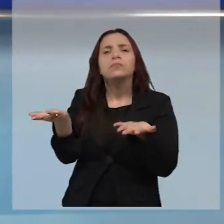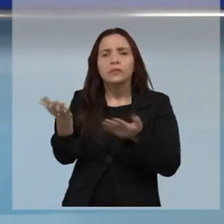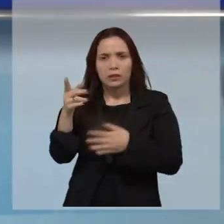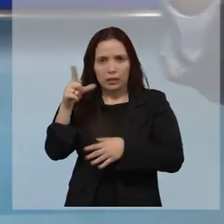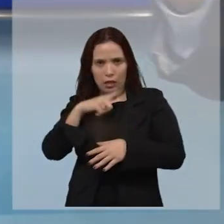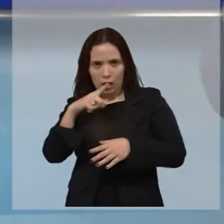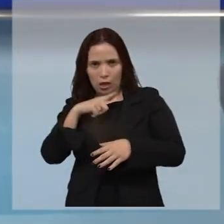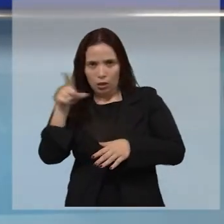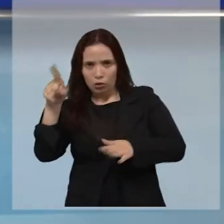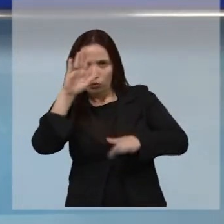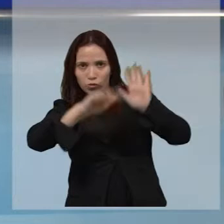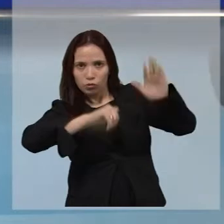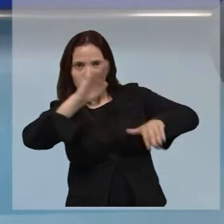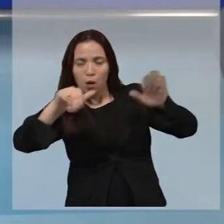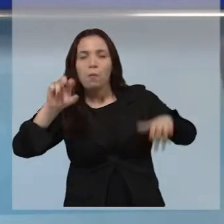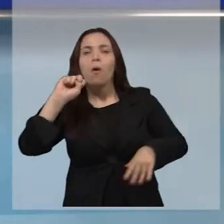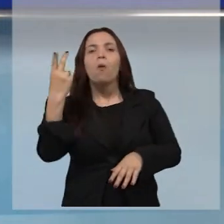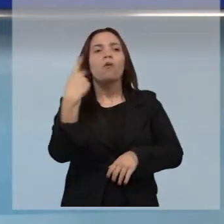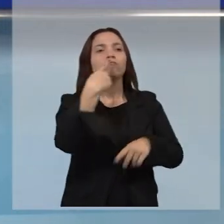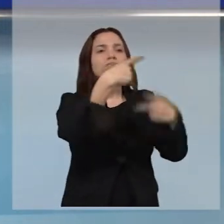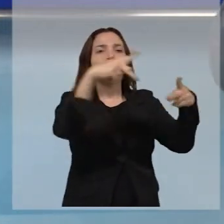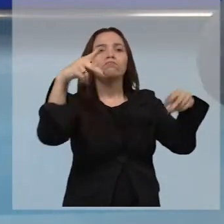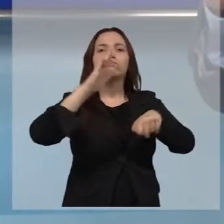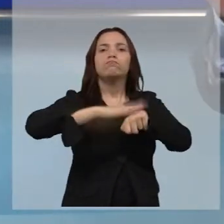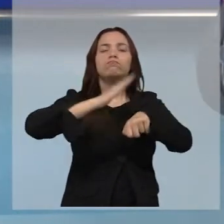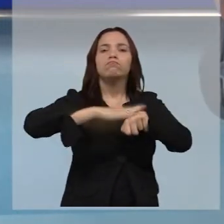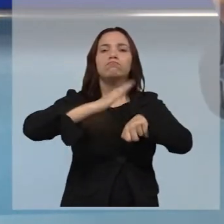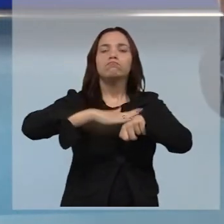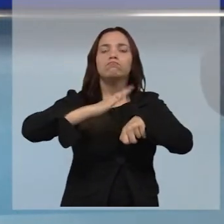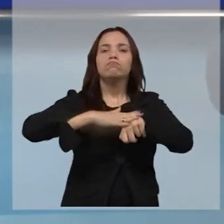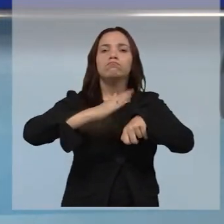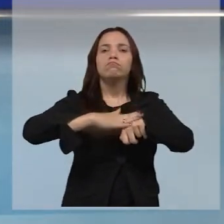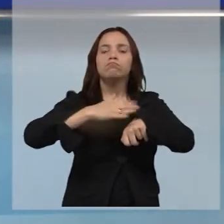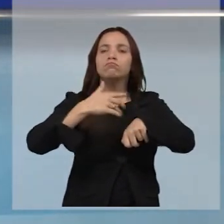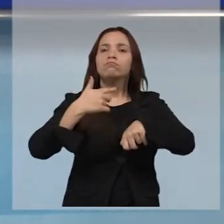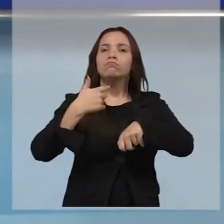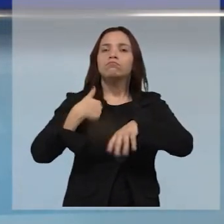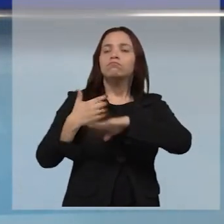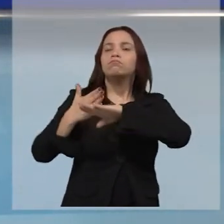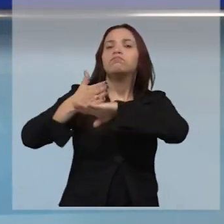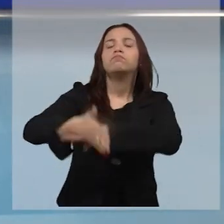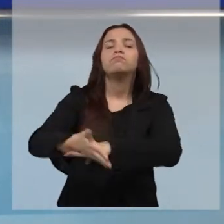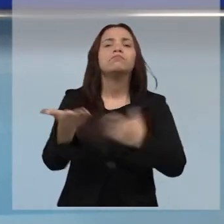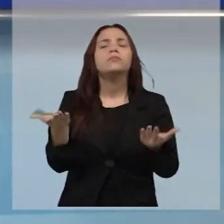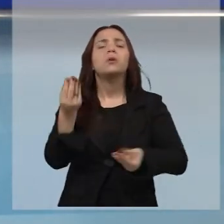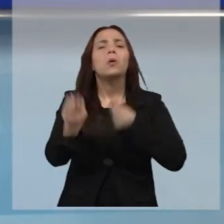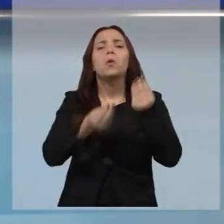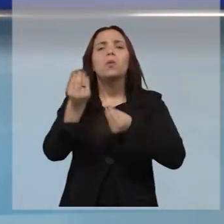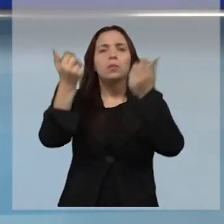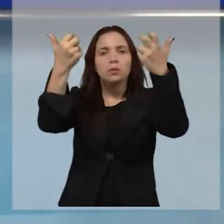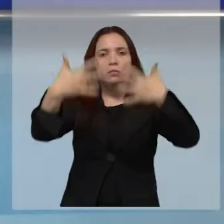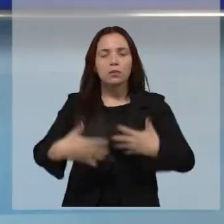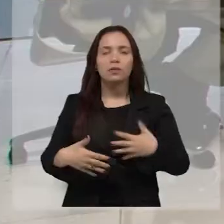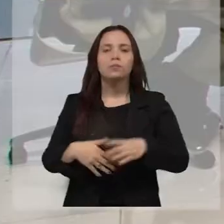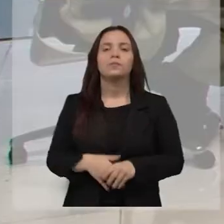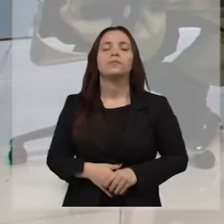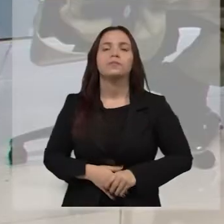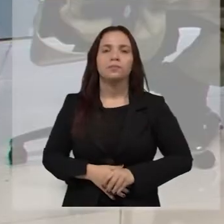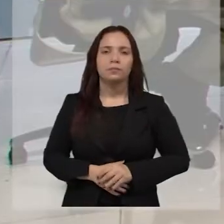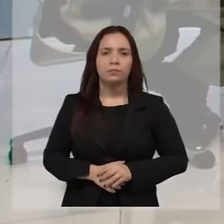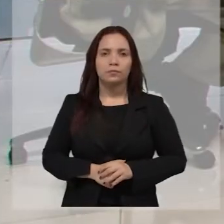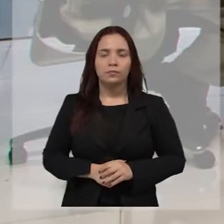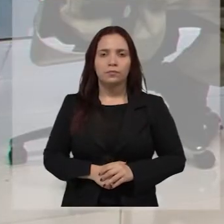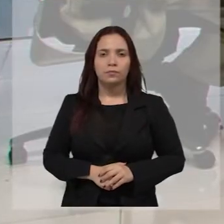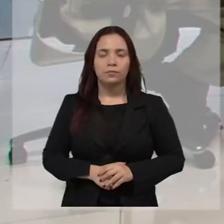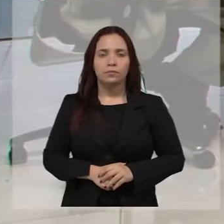assistência? São chamados ou voluntariamente, como o conceito diz, procuram a unidade? Como é que se dá esse trabalho